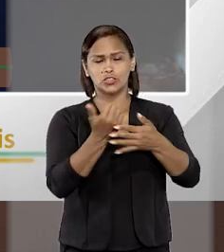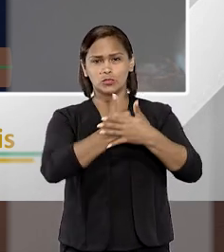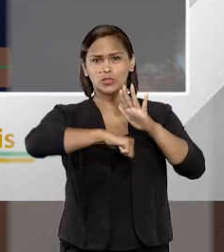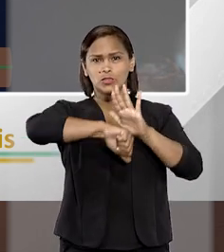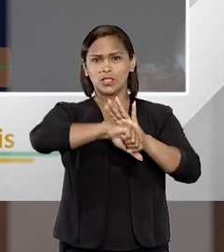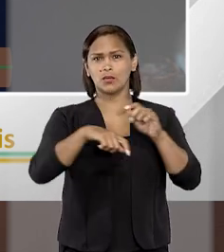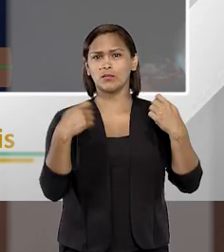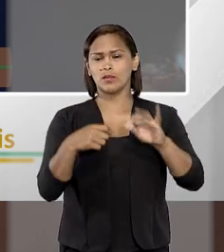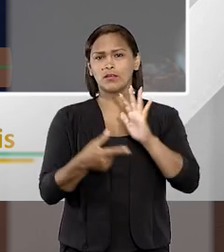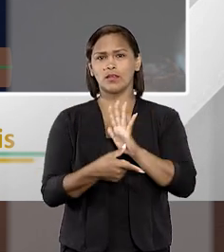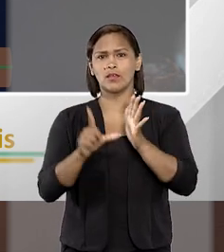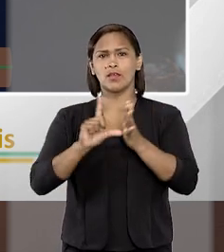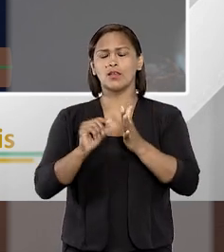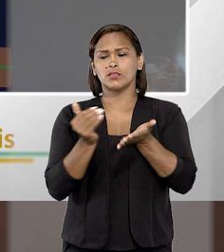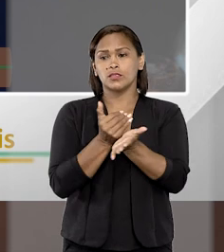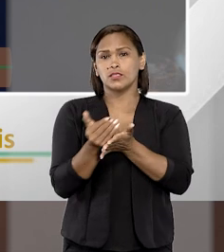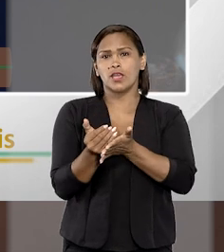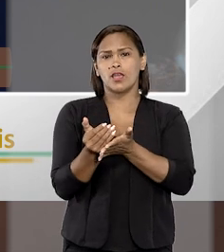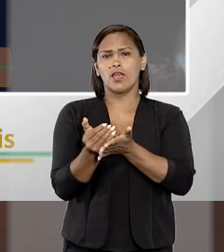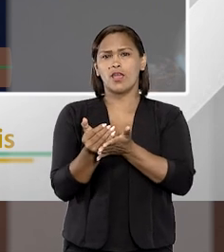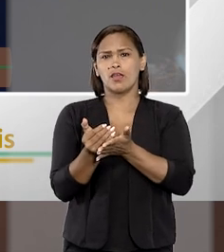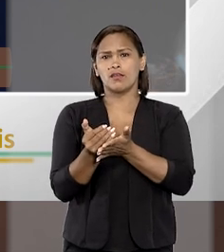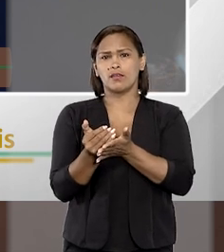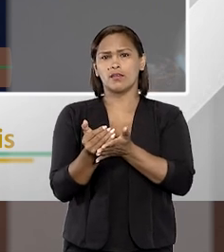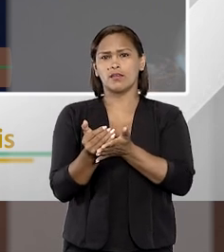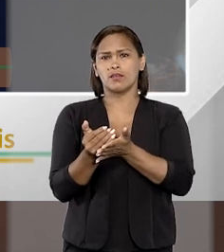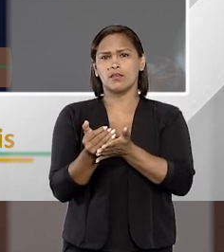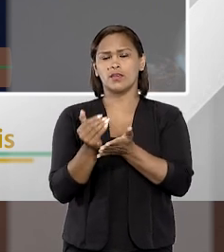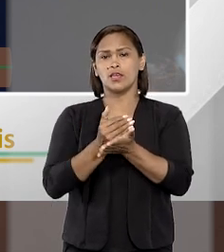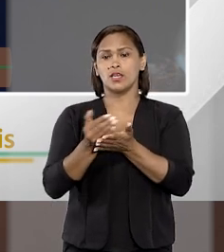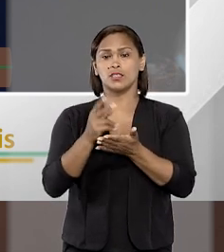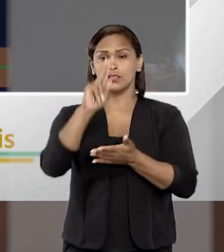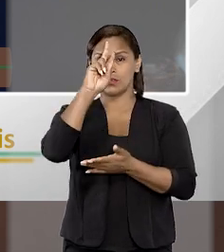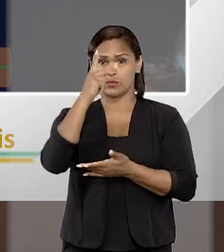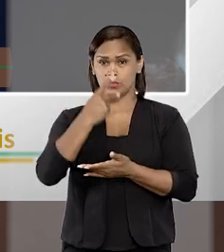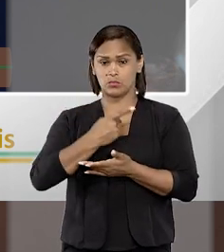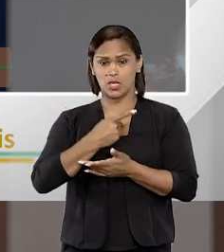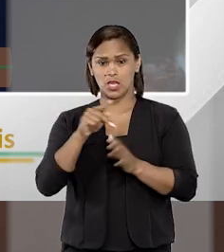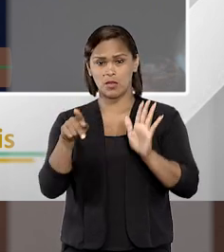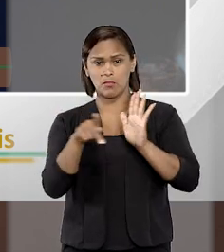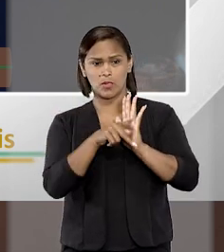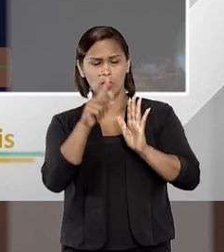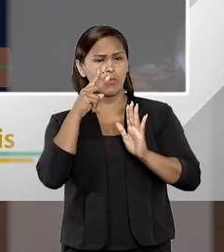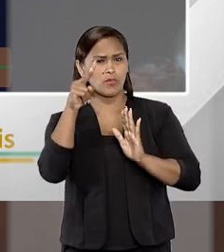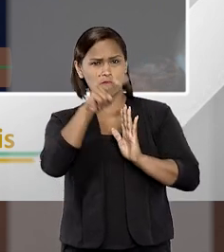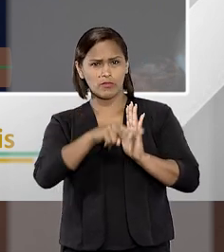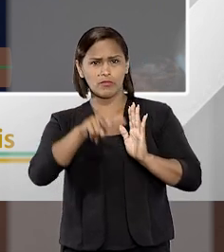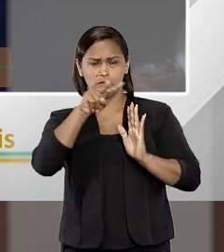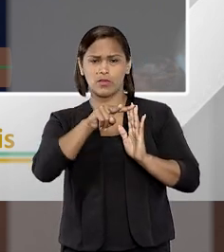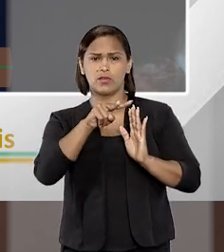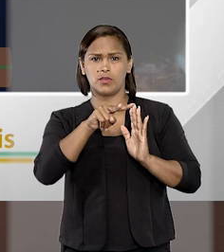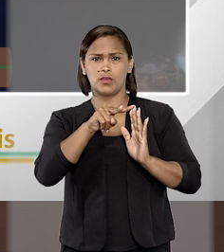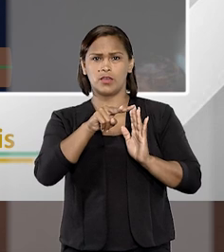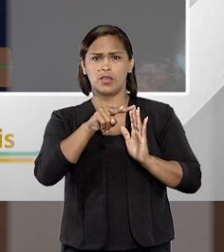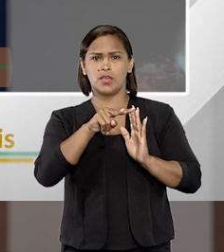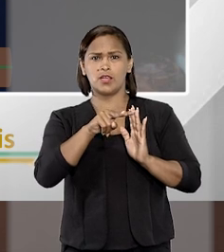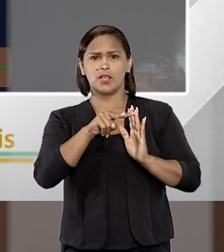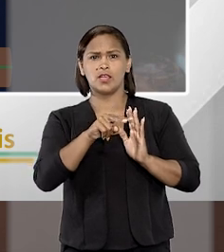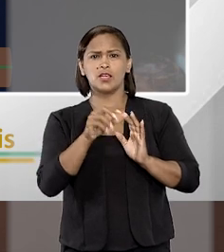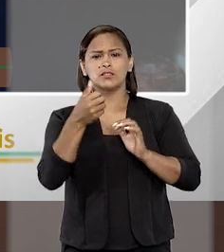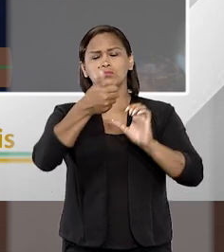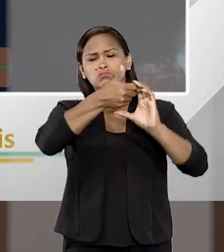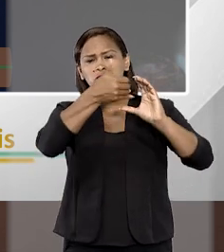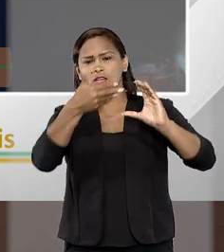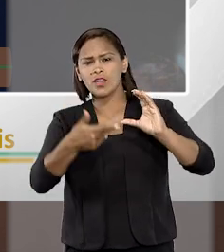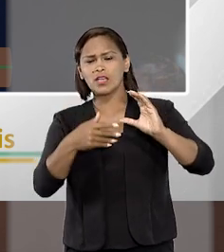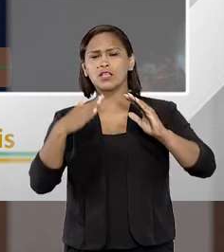deverá Antes de iniciar o reconhecimento por si mesmo adiantar Quais são